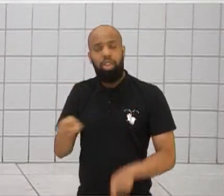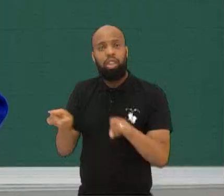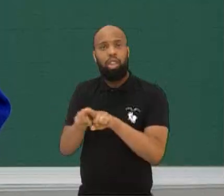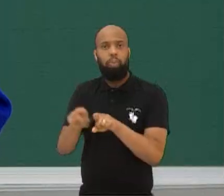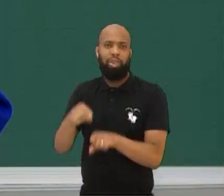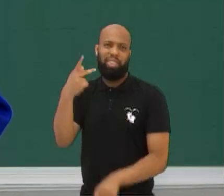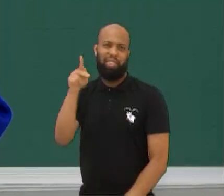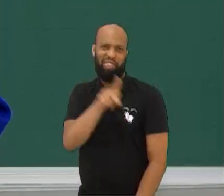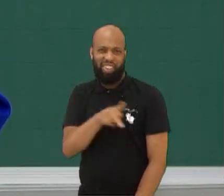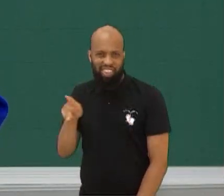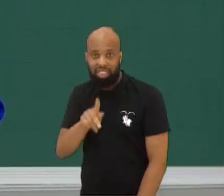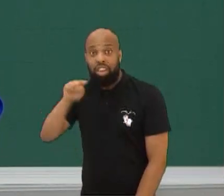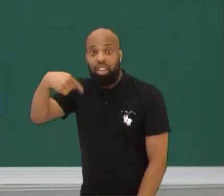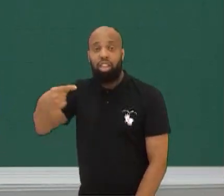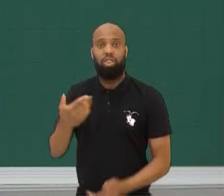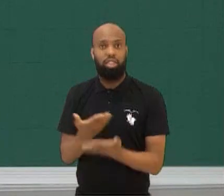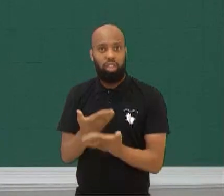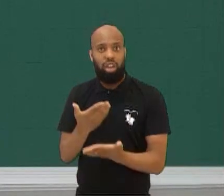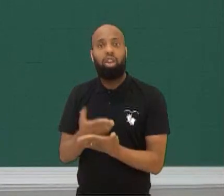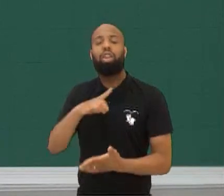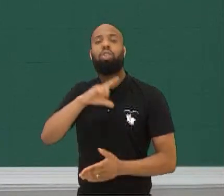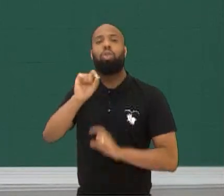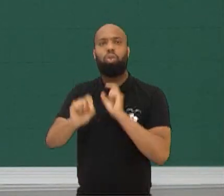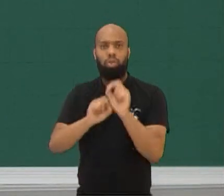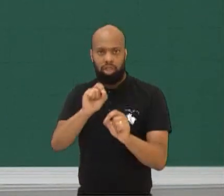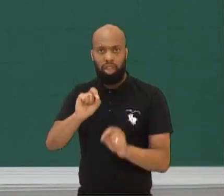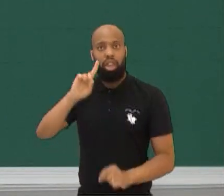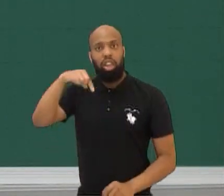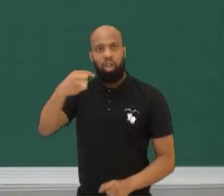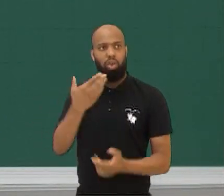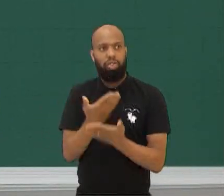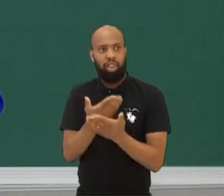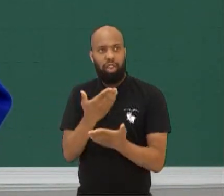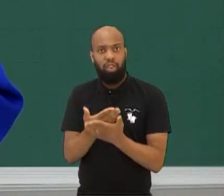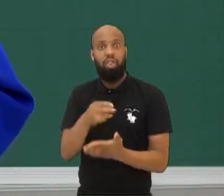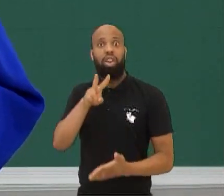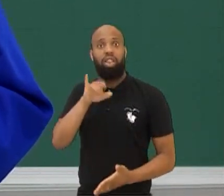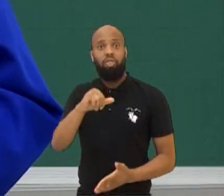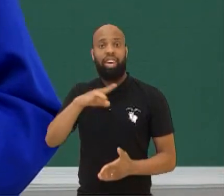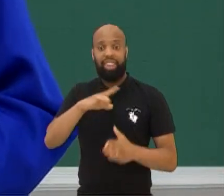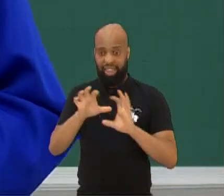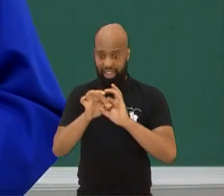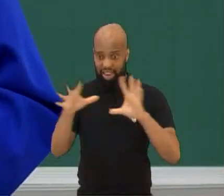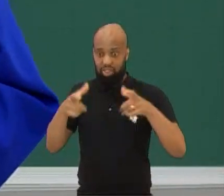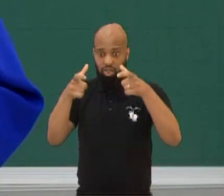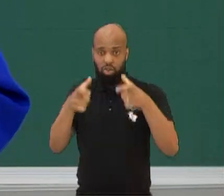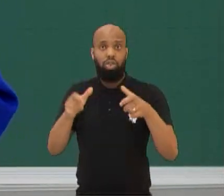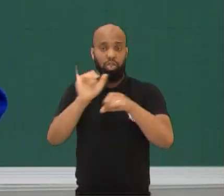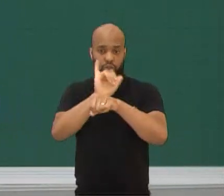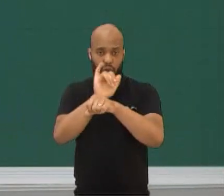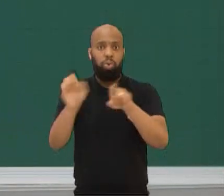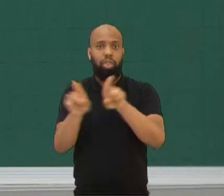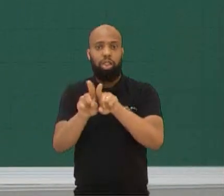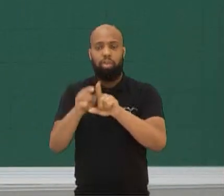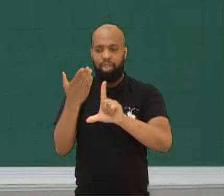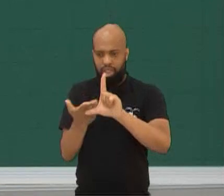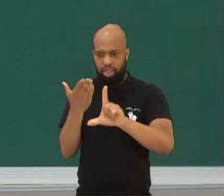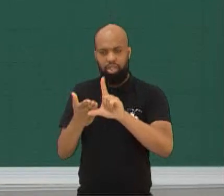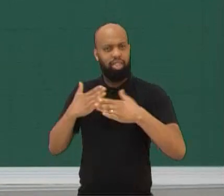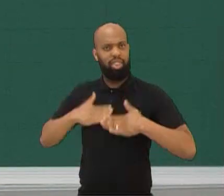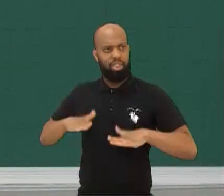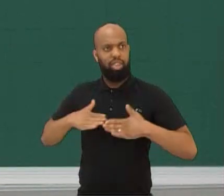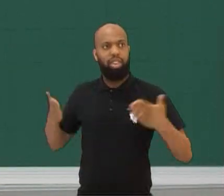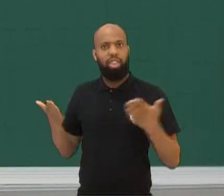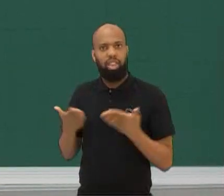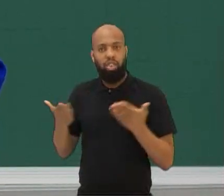coisa, a próxima aula vai estar disponível no YouTube e no Classroom. Fiquem tranquilos, porque